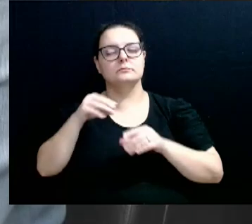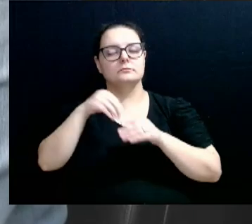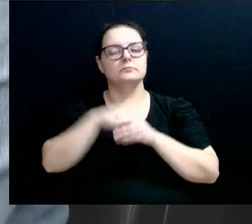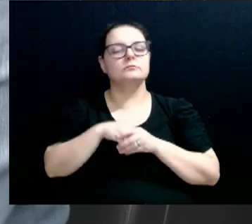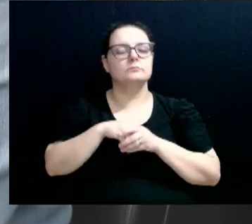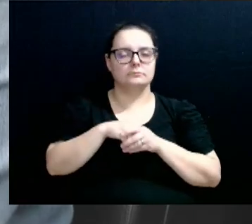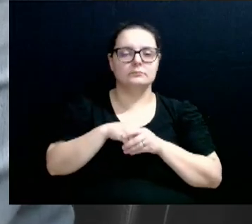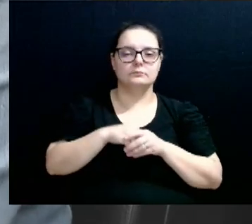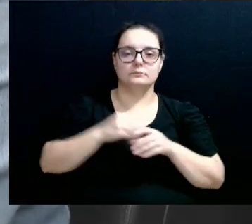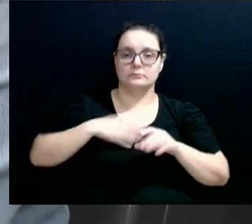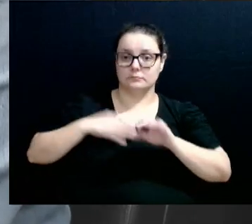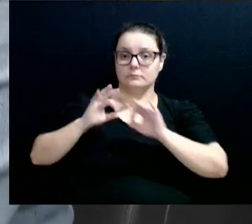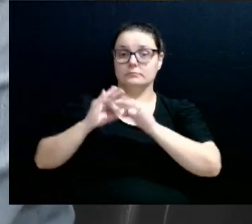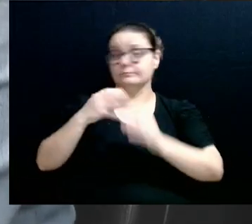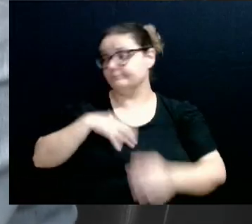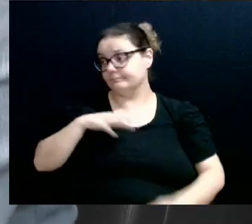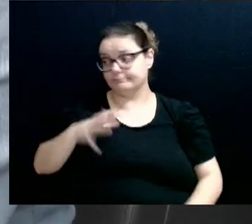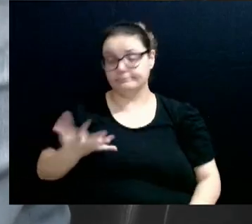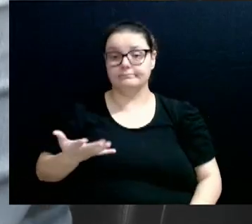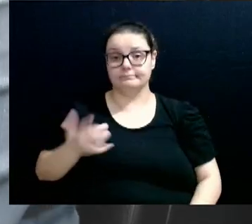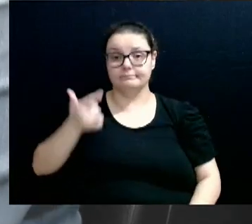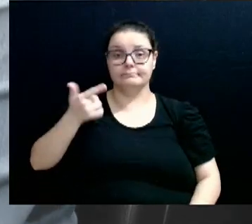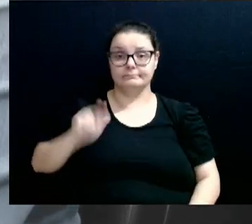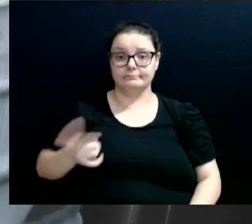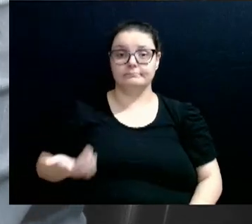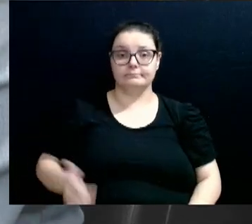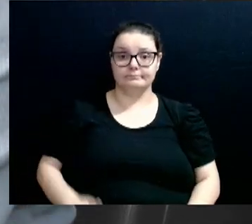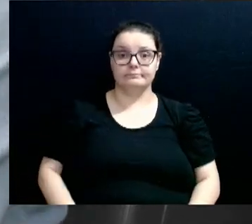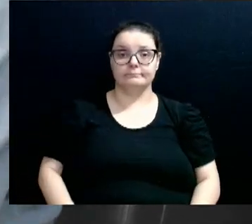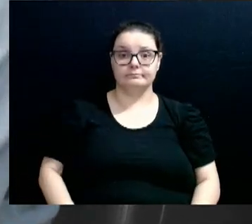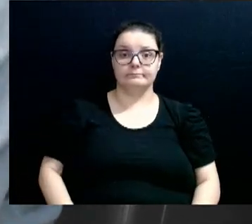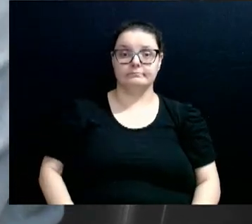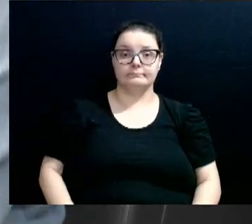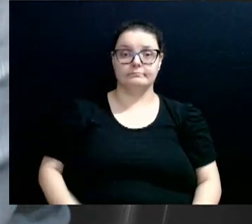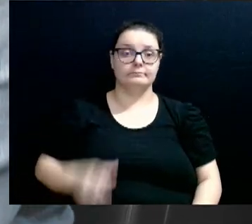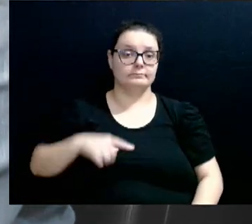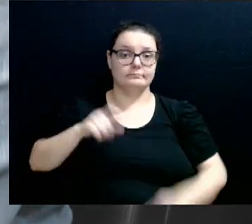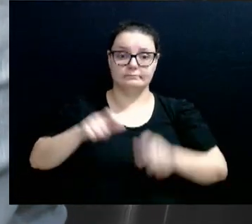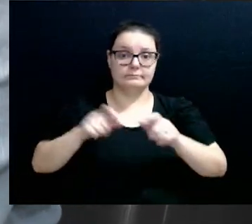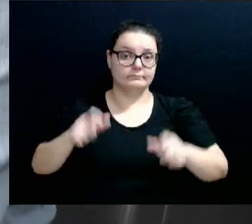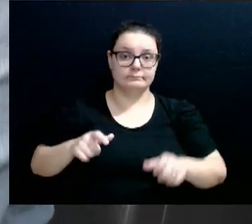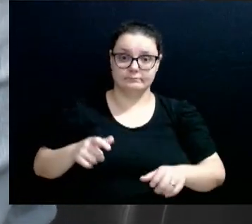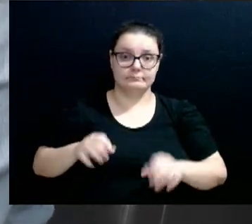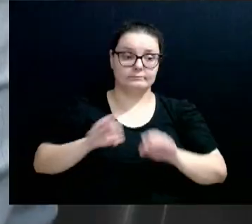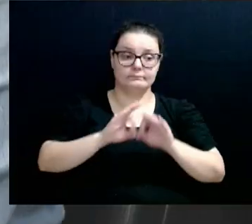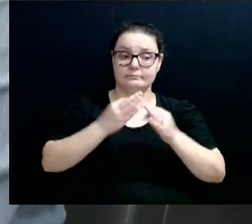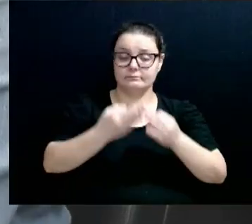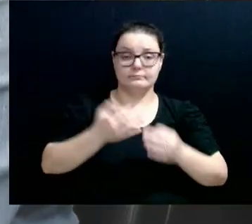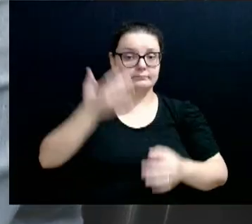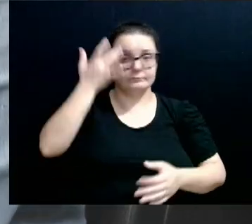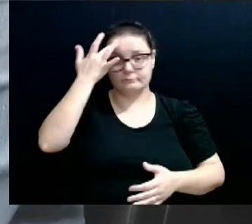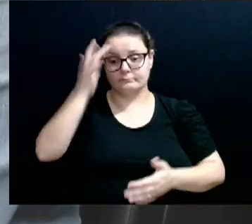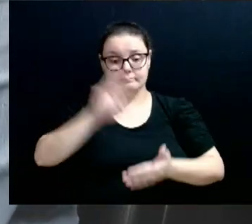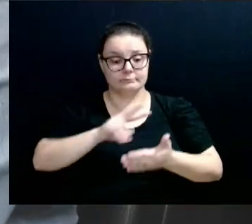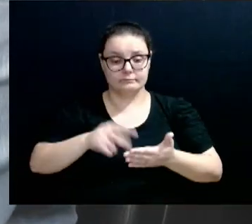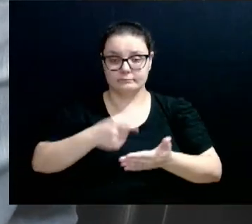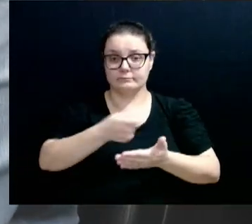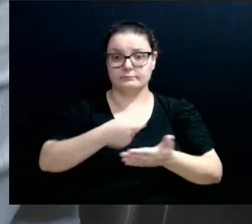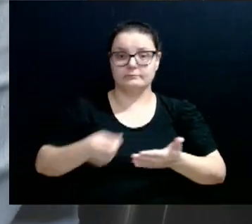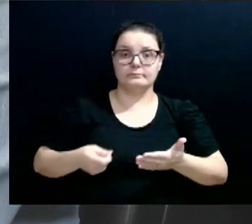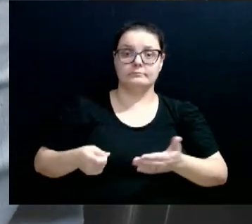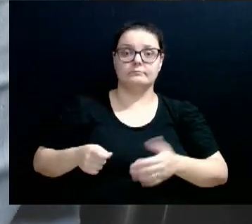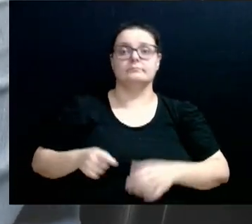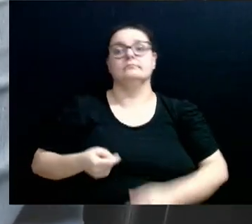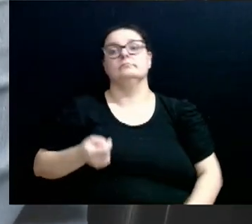é isso ainda, né? Então eu ainda tenho pessoas analfabetas na família, eu ainda tenho pessoas com muito pouca escolarização na